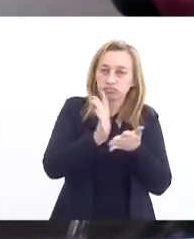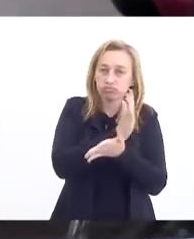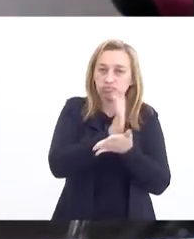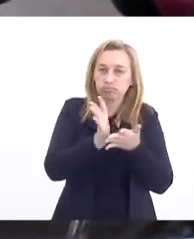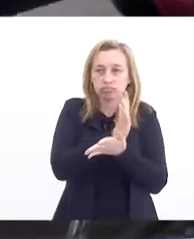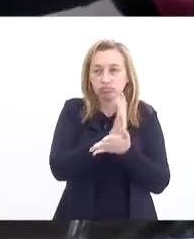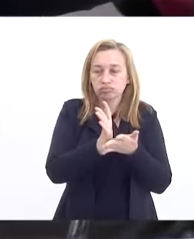alguns